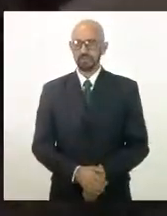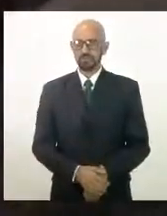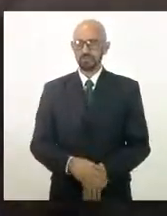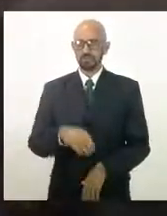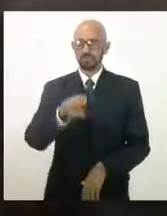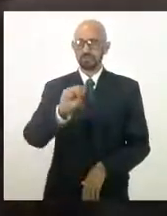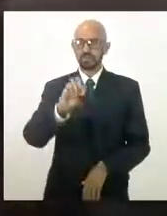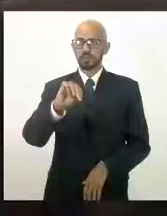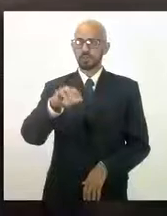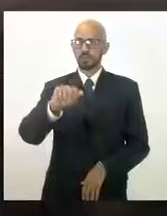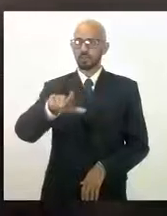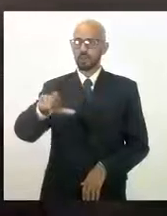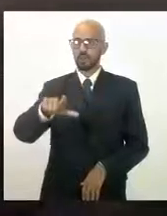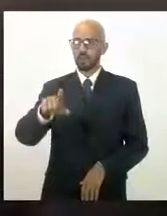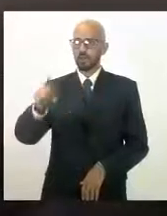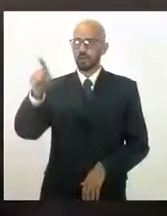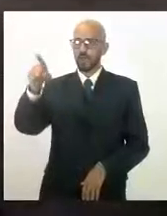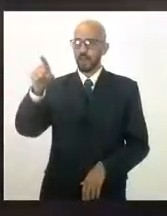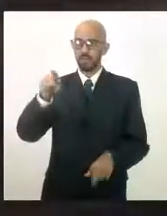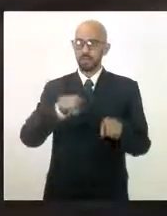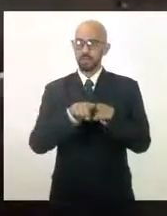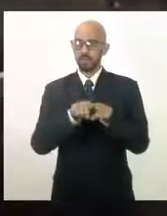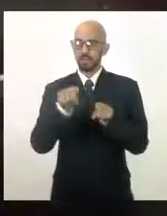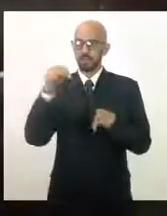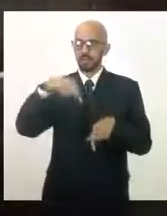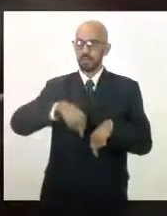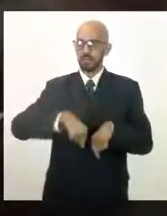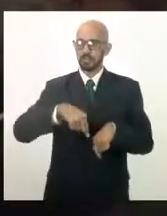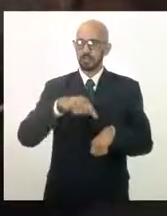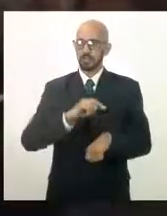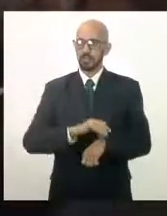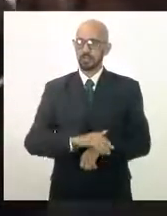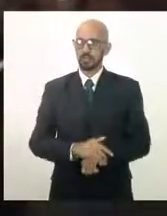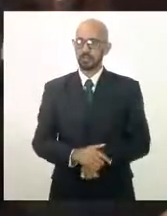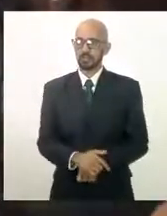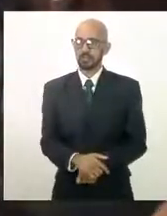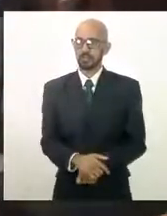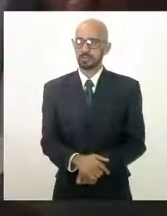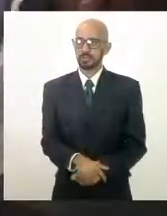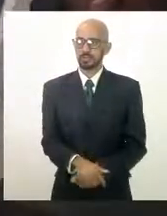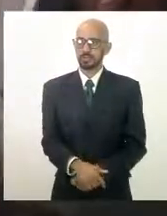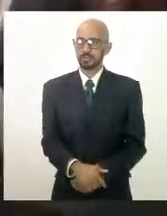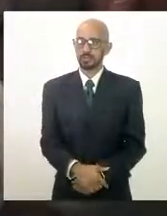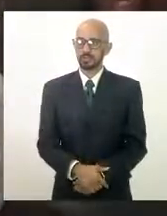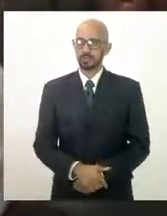Samuel está lá e está aqui. Temos duas mesas.